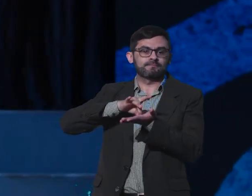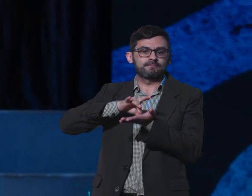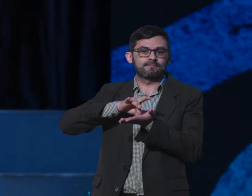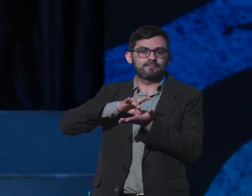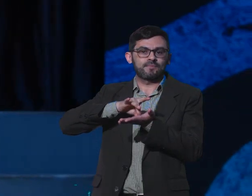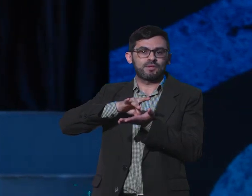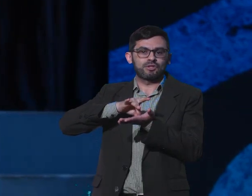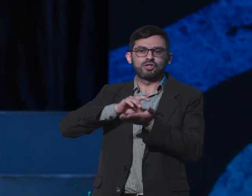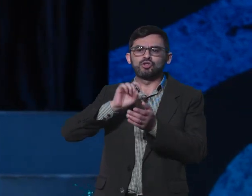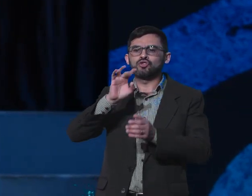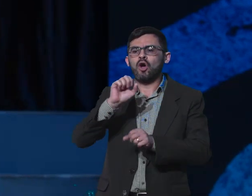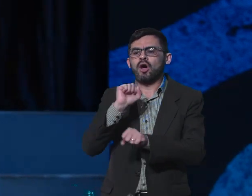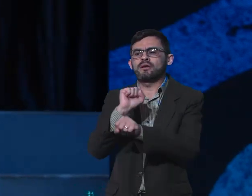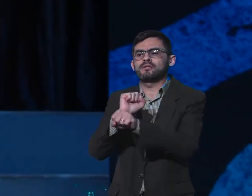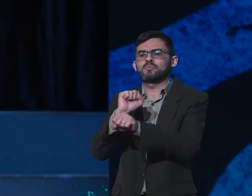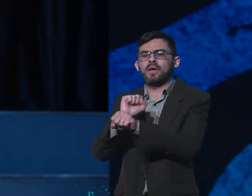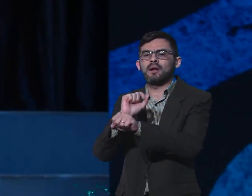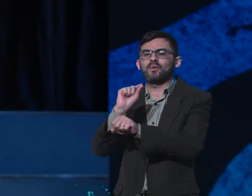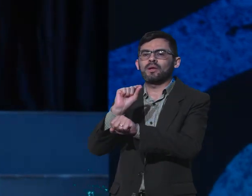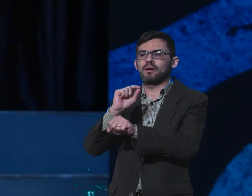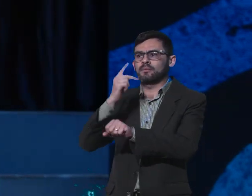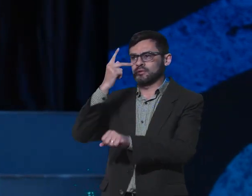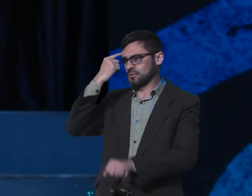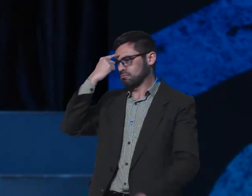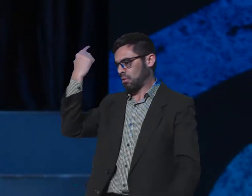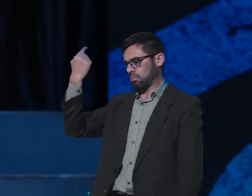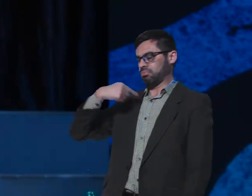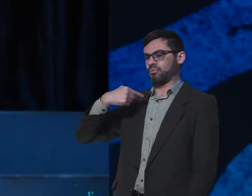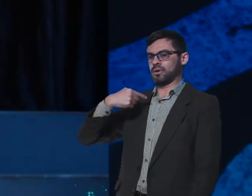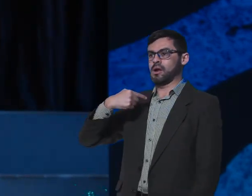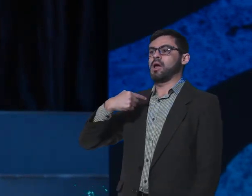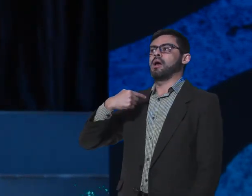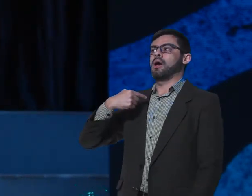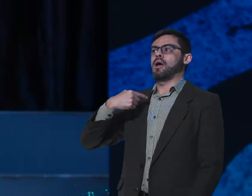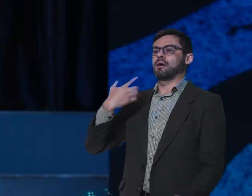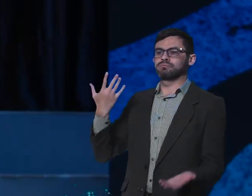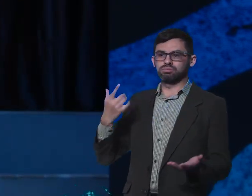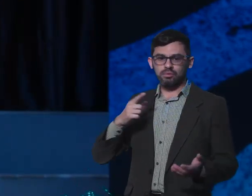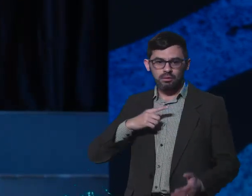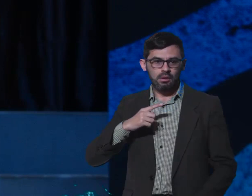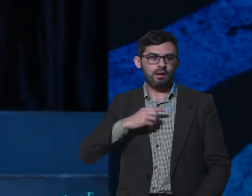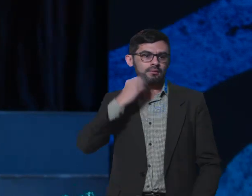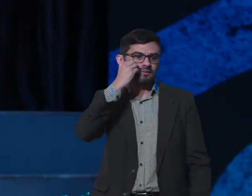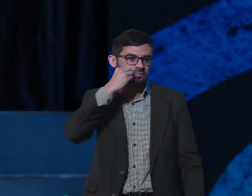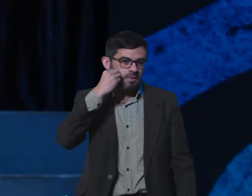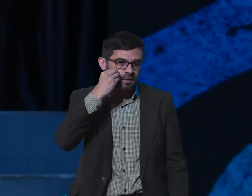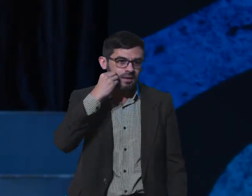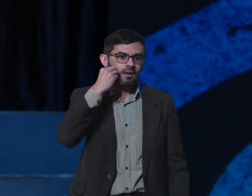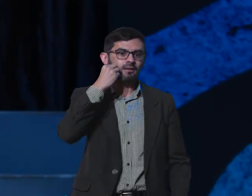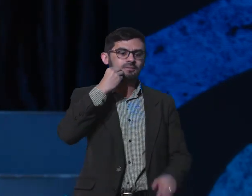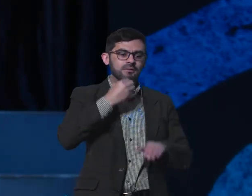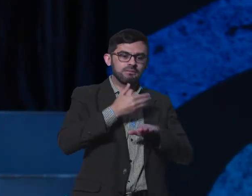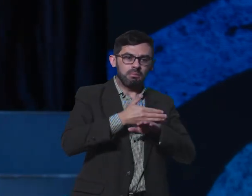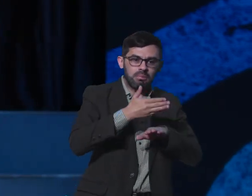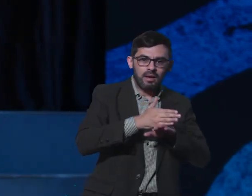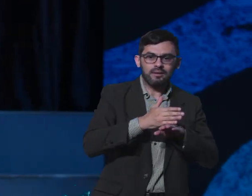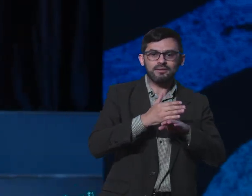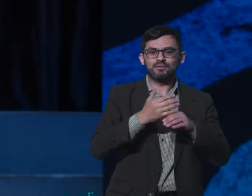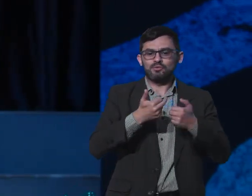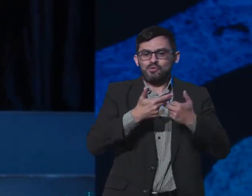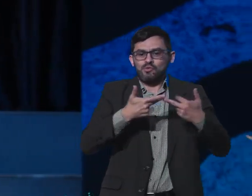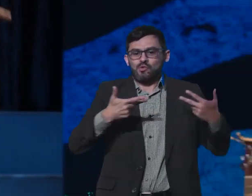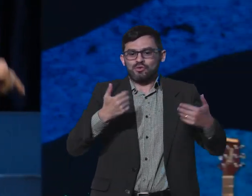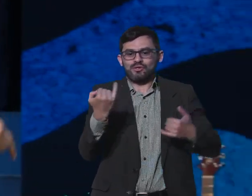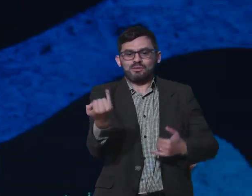Não é esperar o comando de alguém para nós construirmos histórias de valor